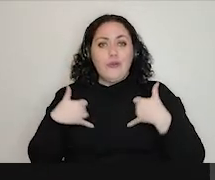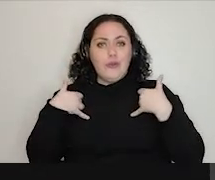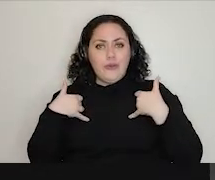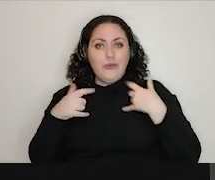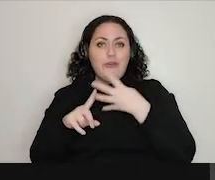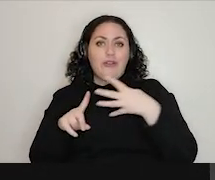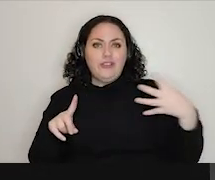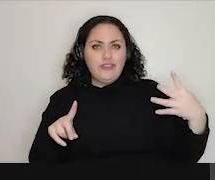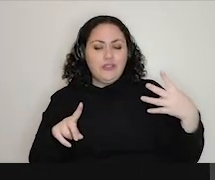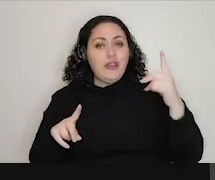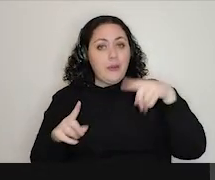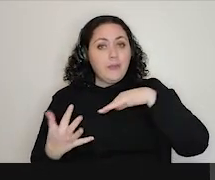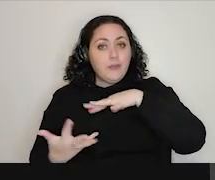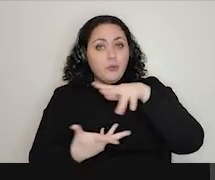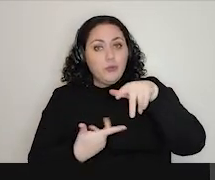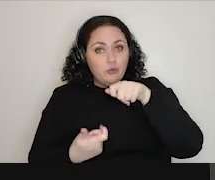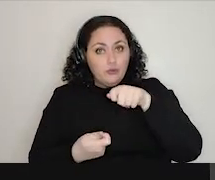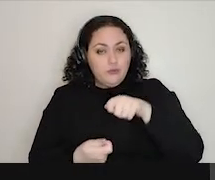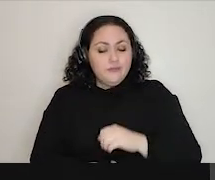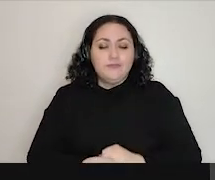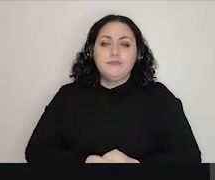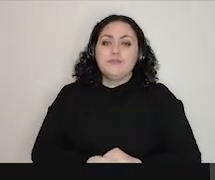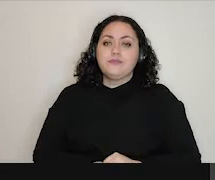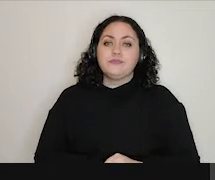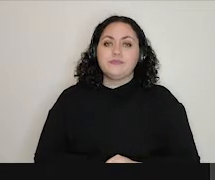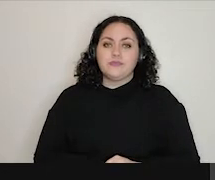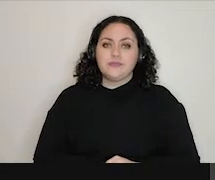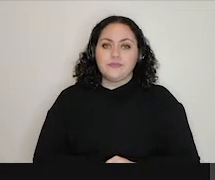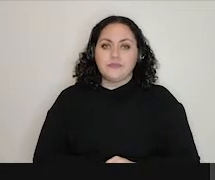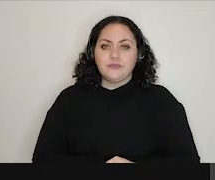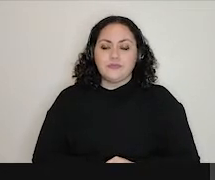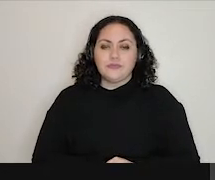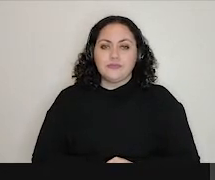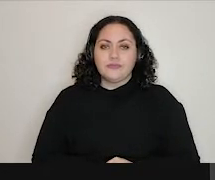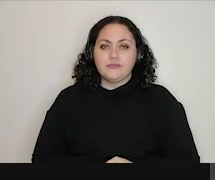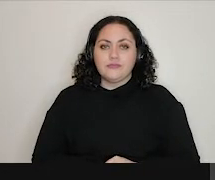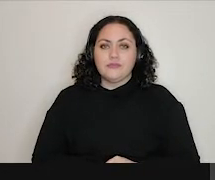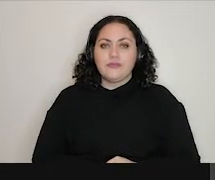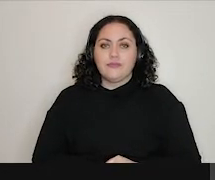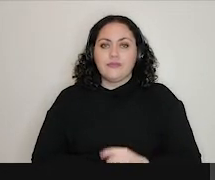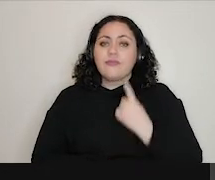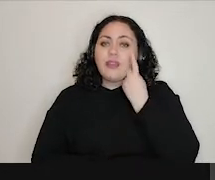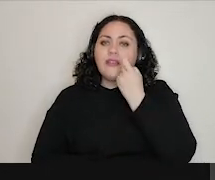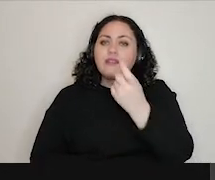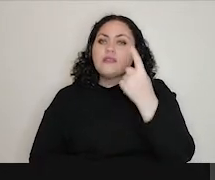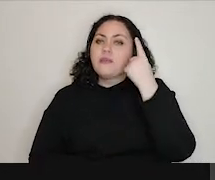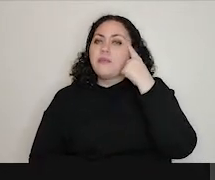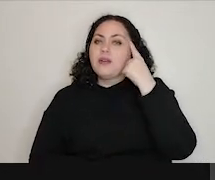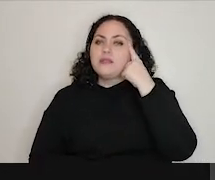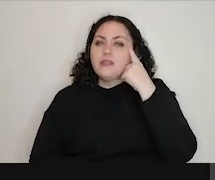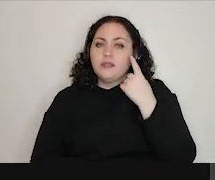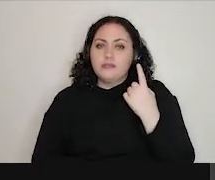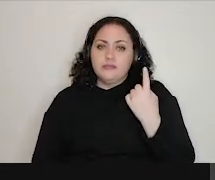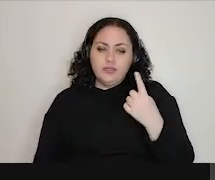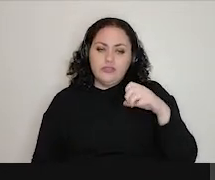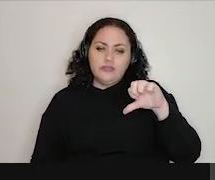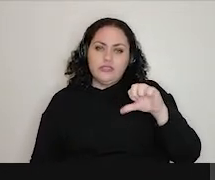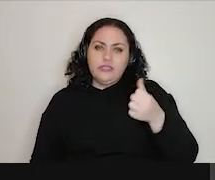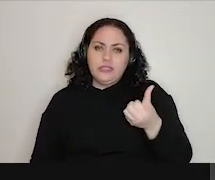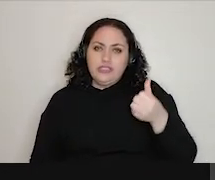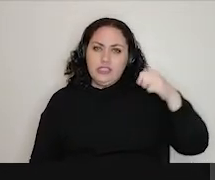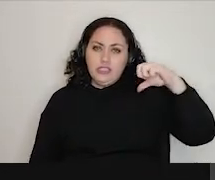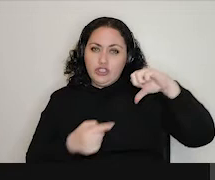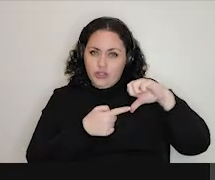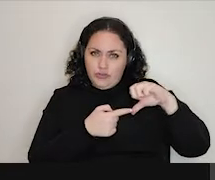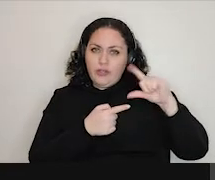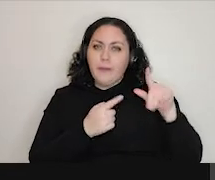comemora, né, o orgulho LGBTQIA+, no mundo. Né? E é interessante pensar